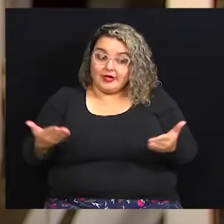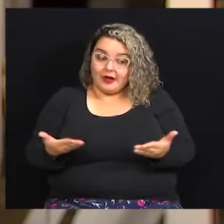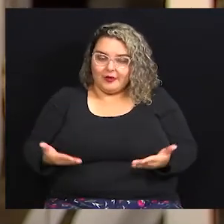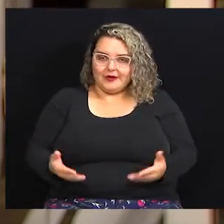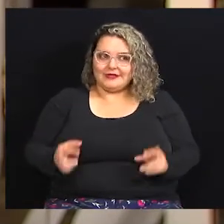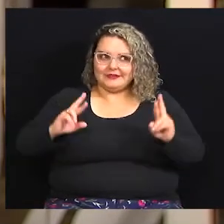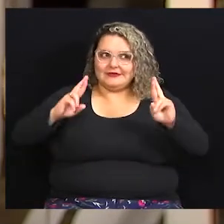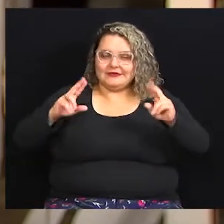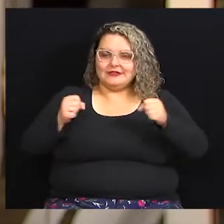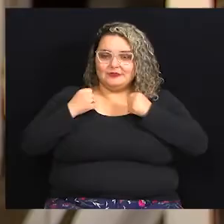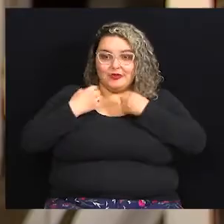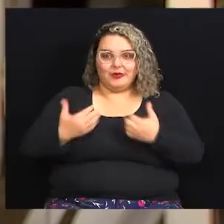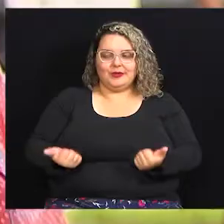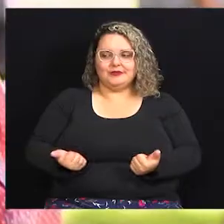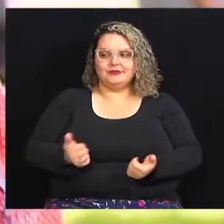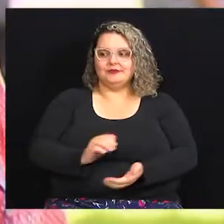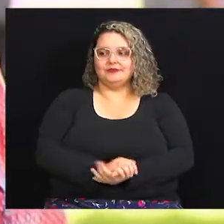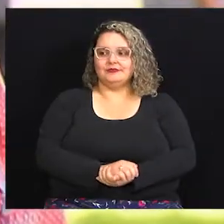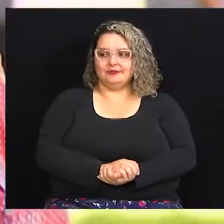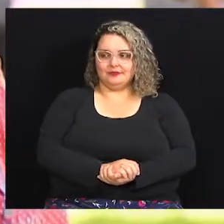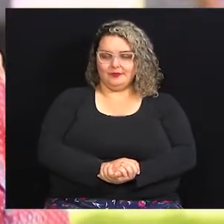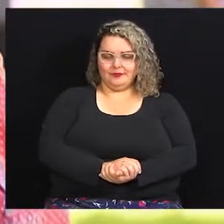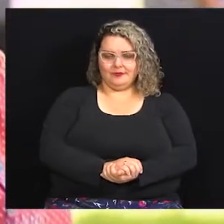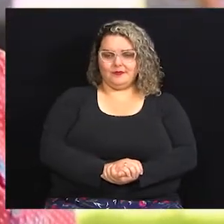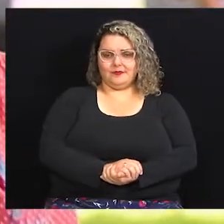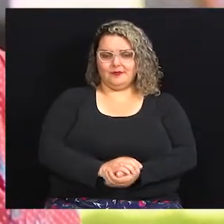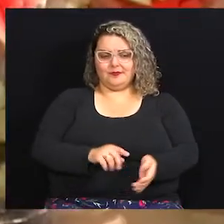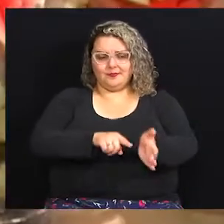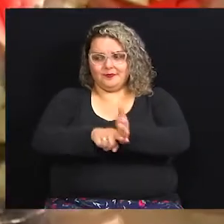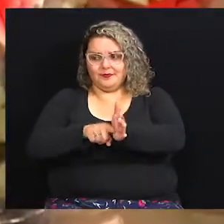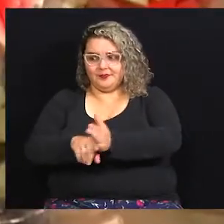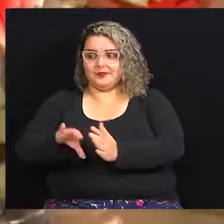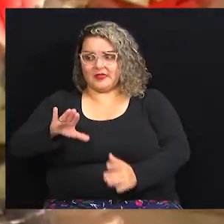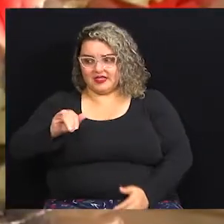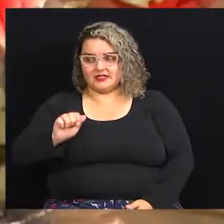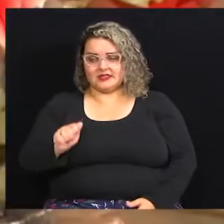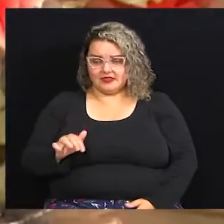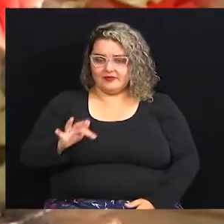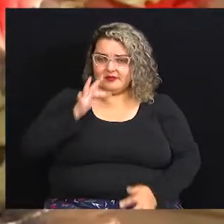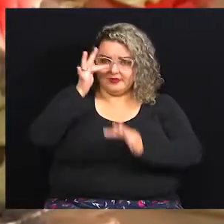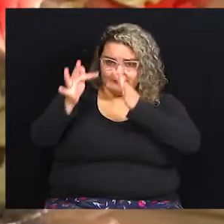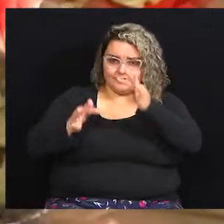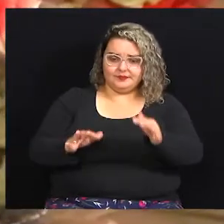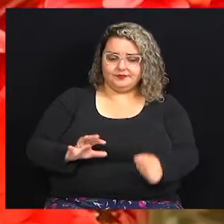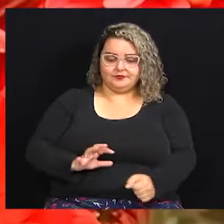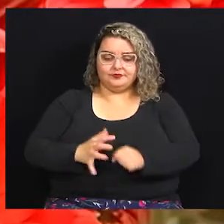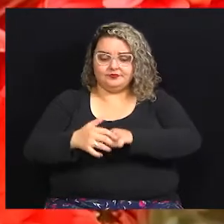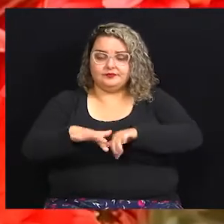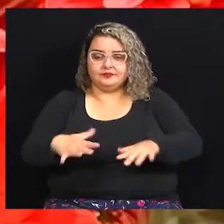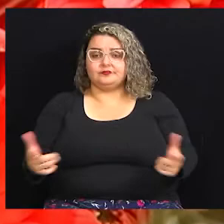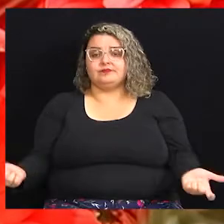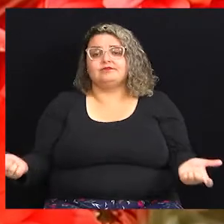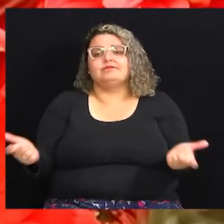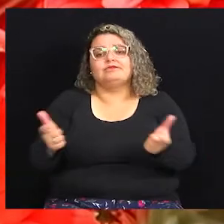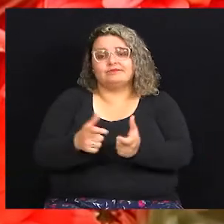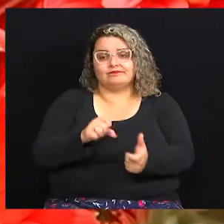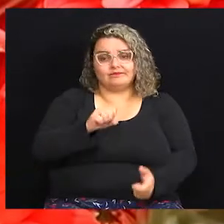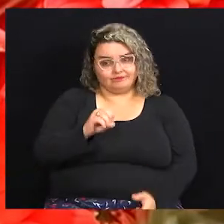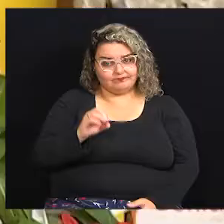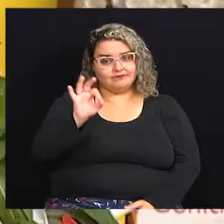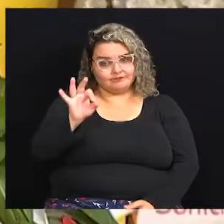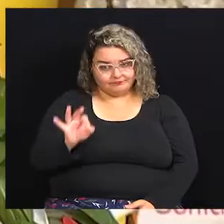bem com a expectativa bem boa de acordo com um levantamento da se a flor na pandemia a produção foi reduzida